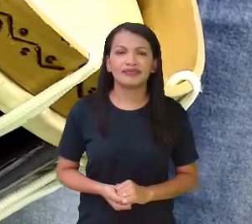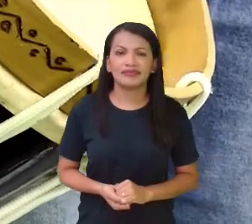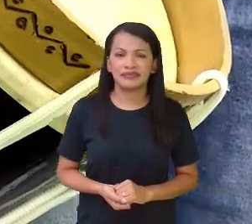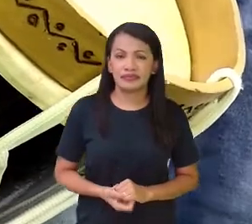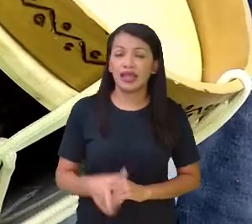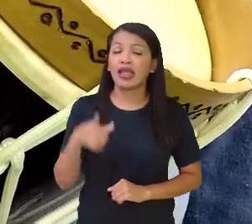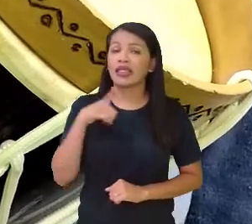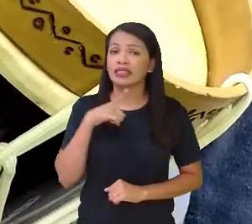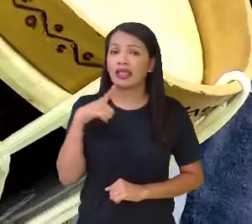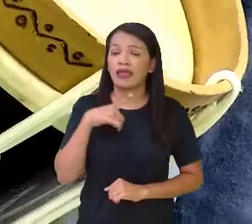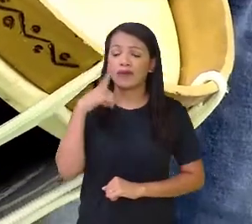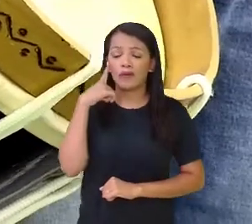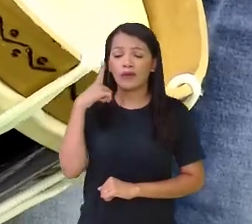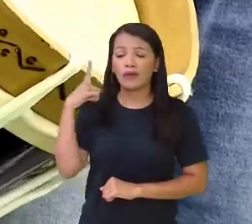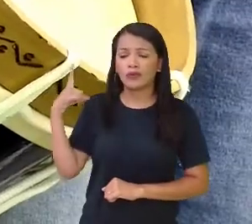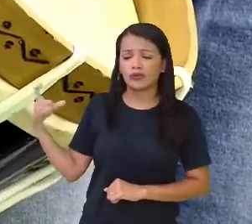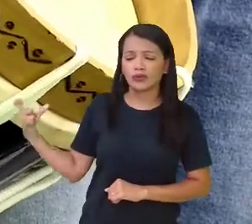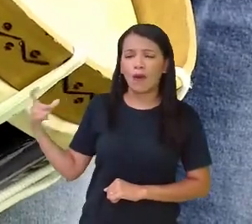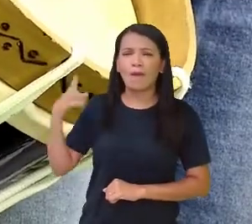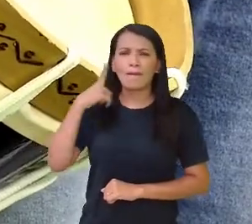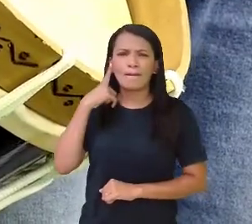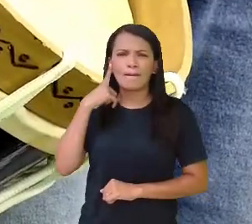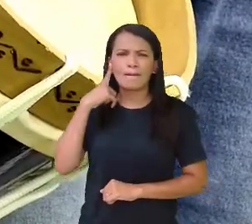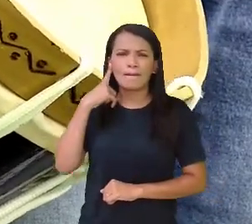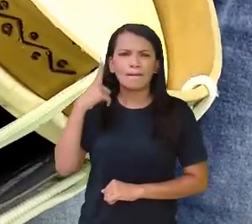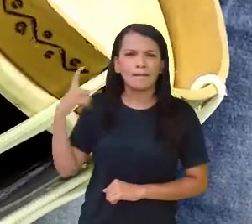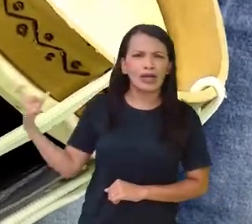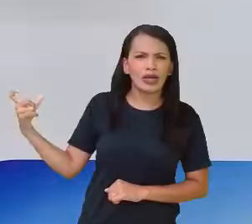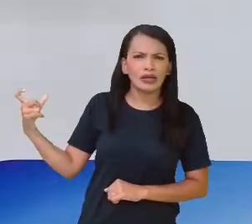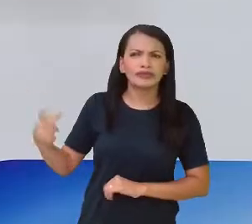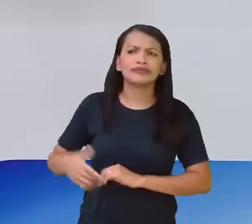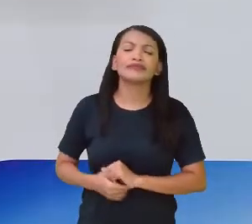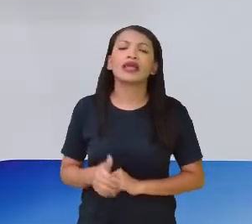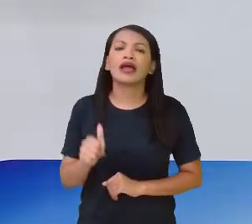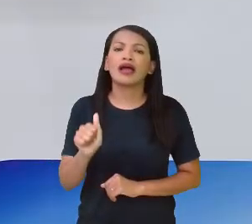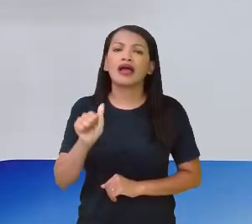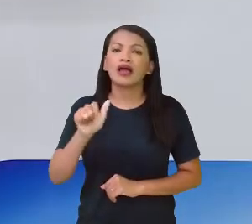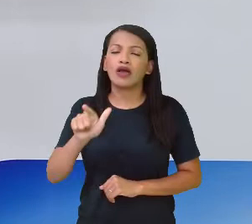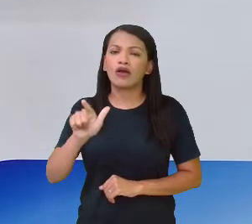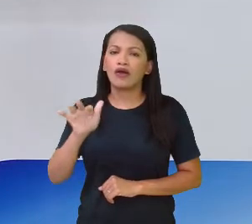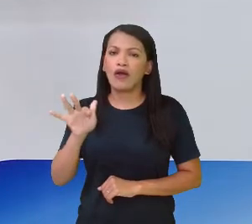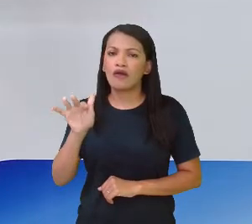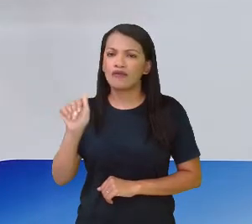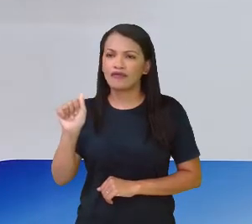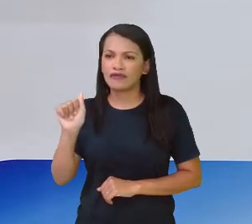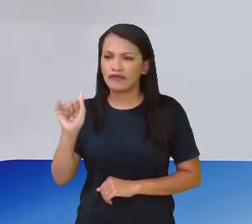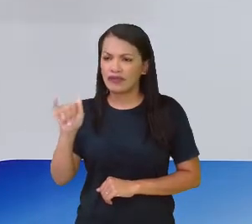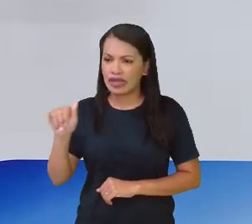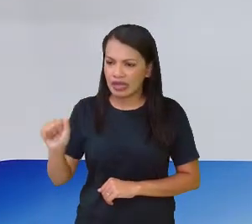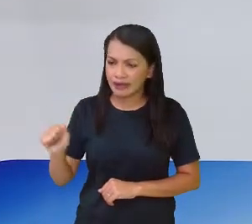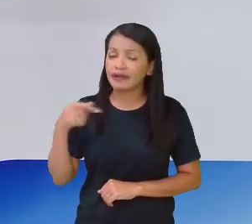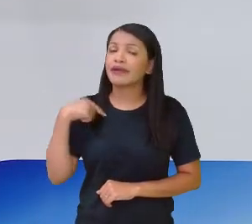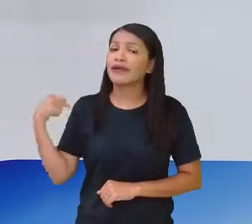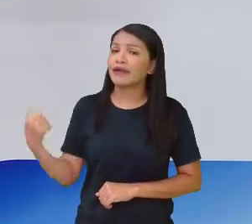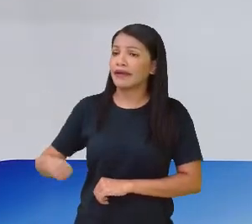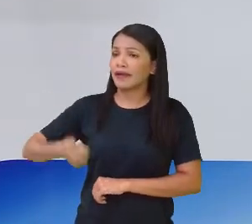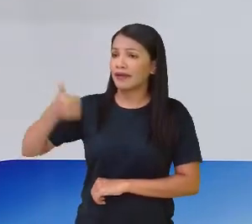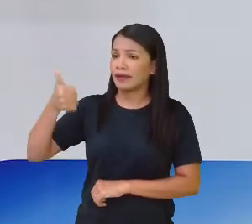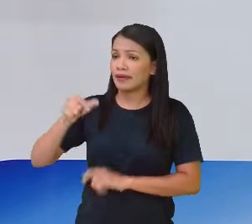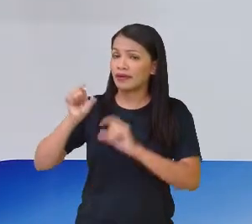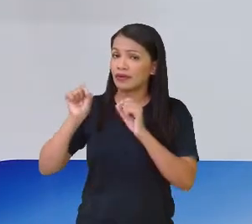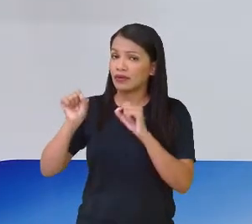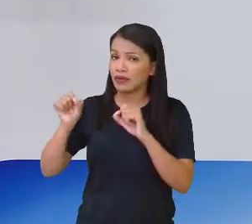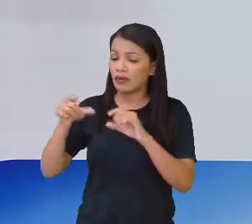Tem um som grave. Esse é a alfaia. As primeiras eram construídas, essa parte